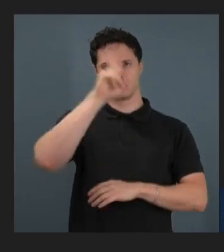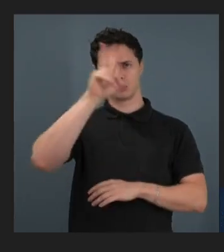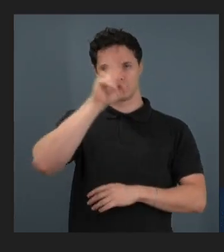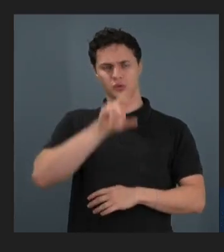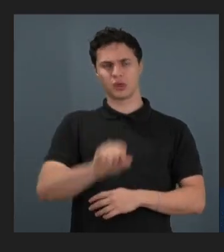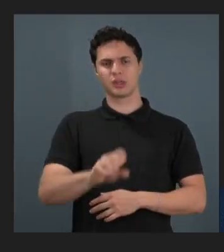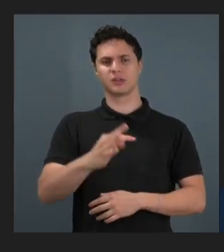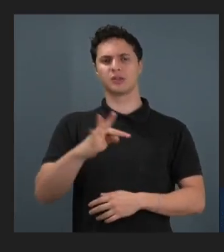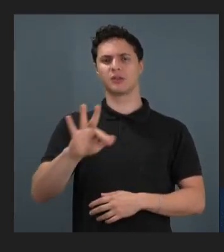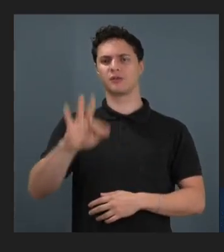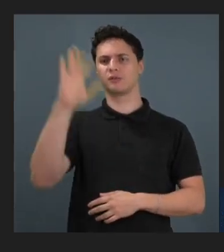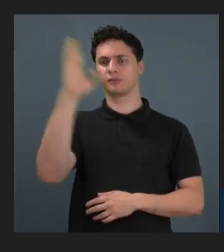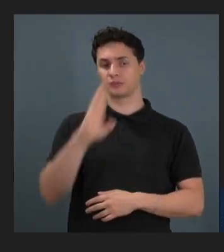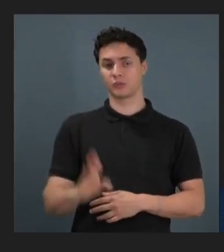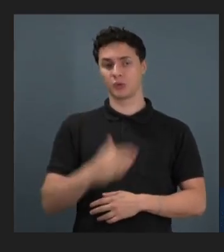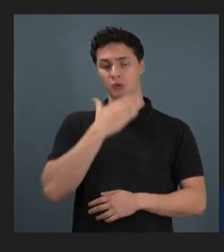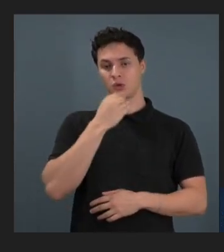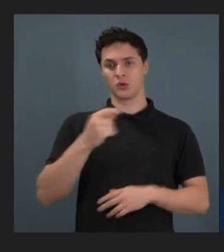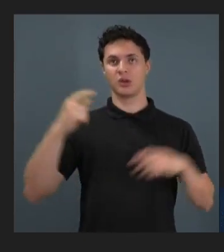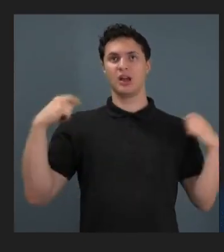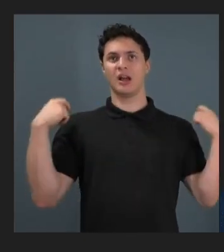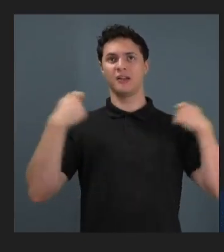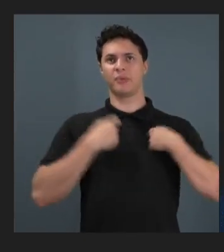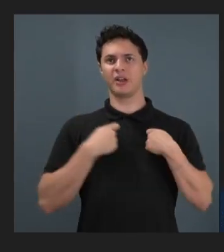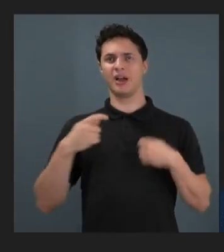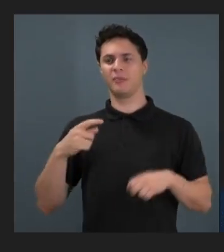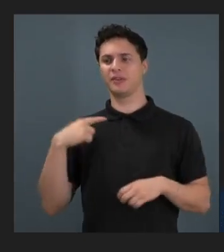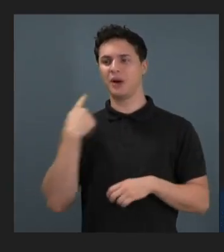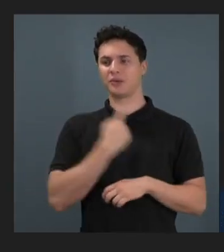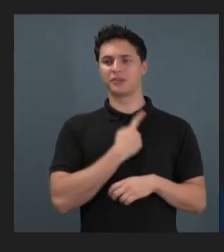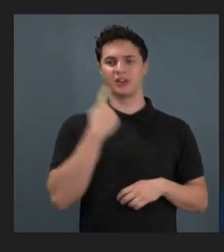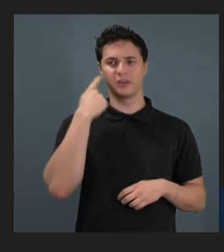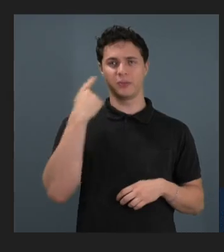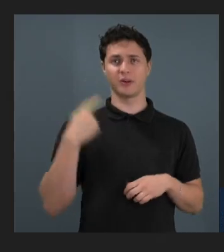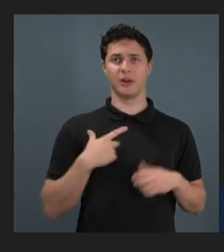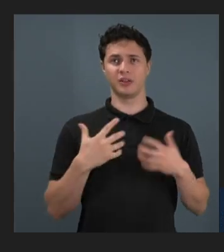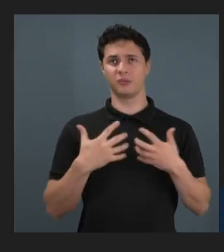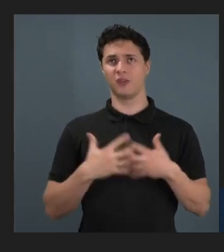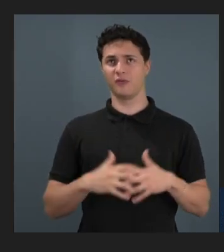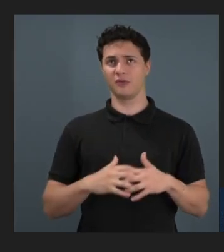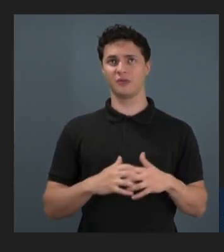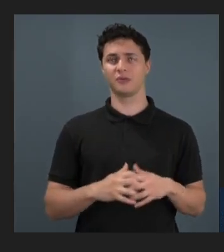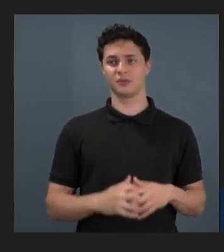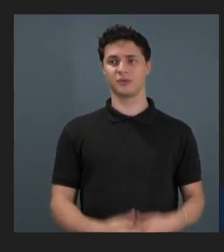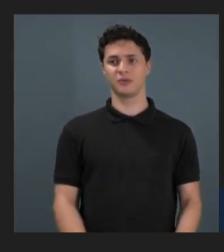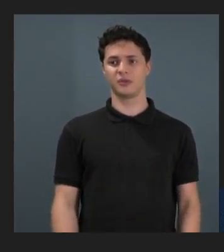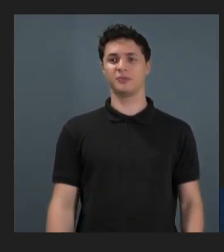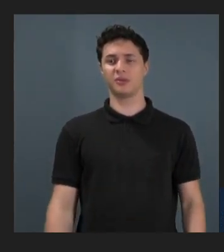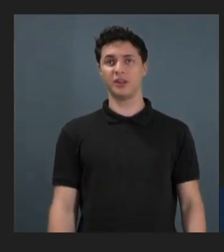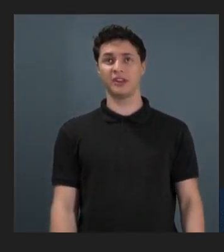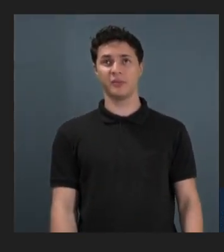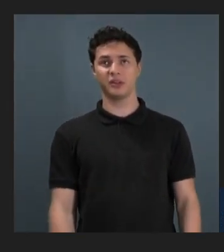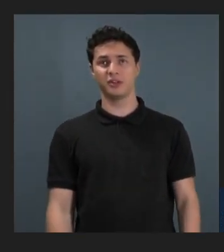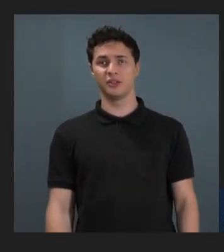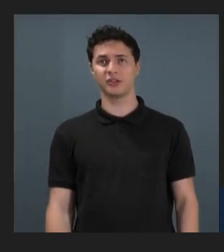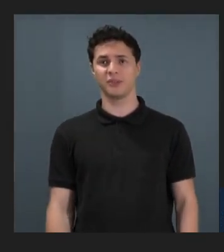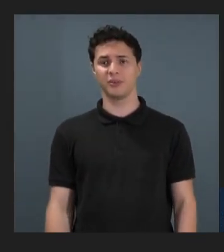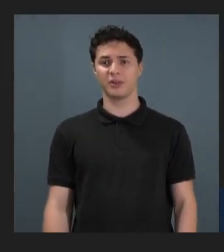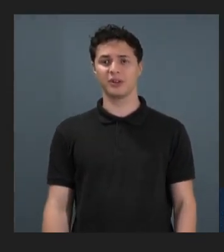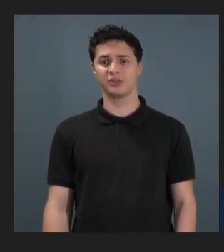brasileiro, o ministro Luiz Roberto Barroso, que hoje é presidente daquela